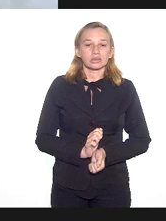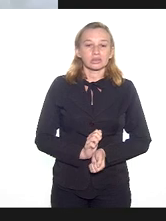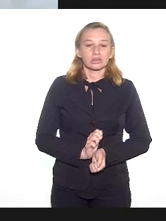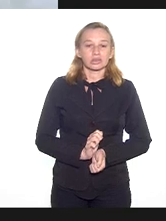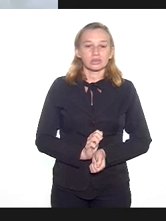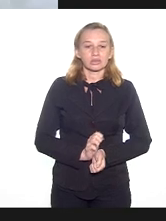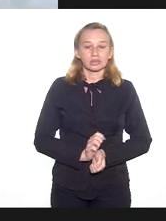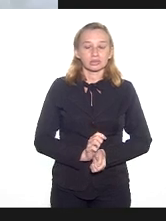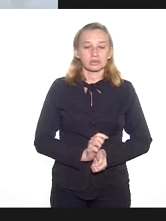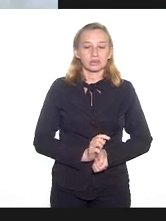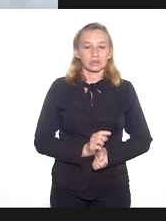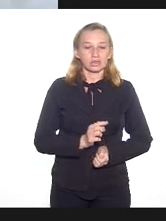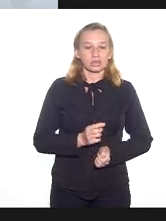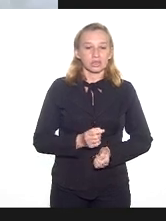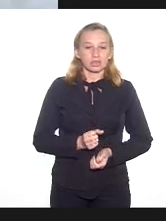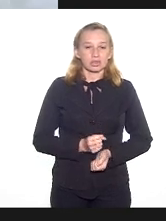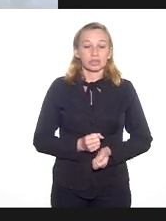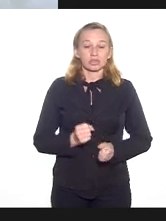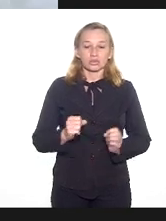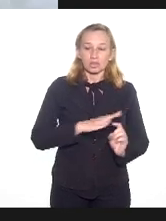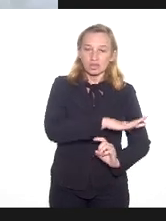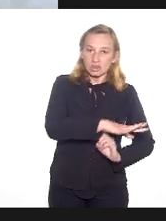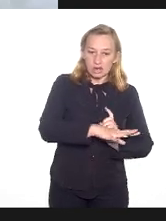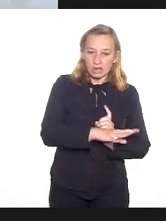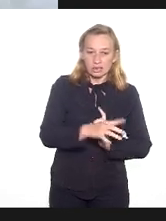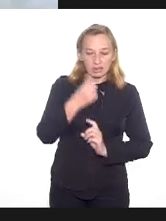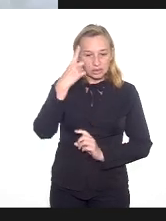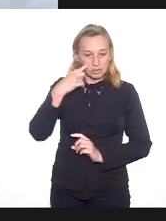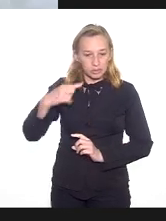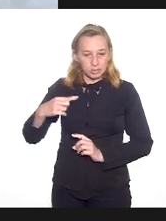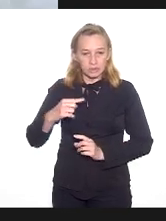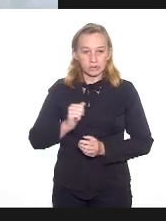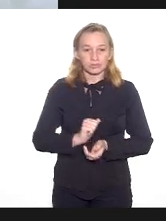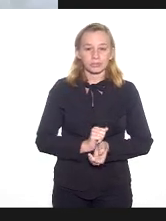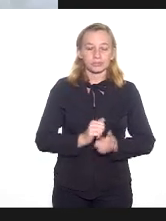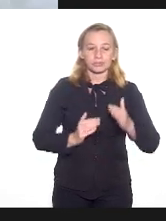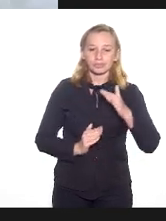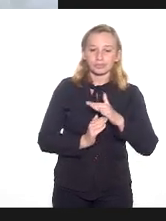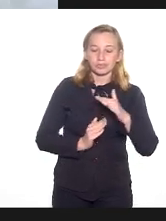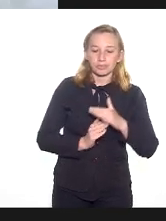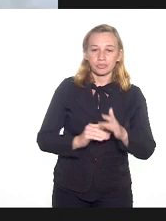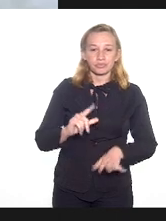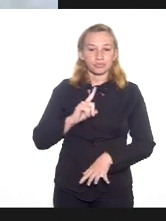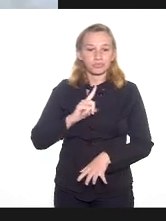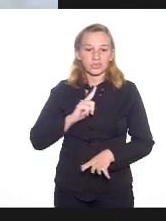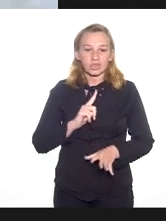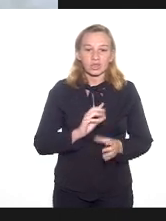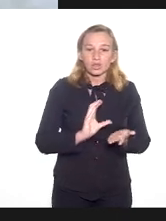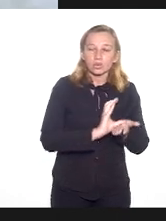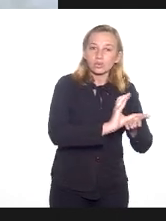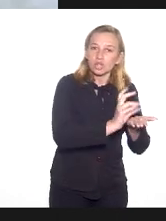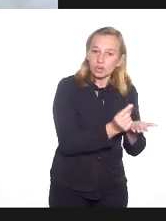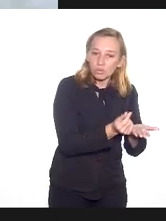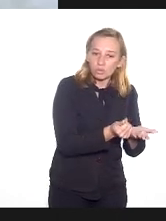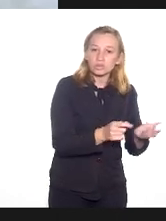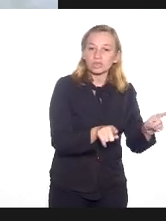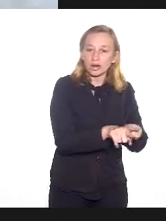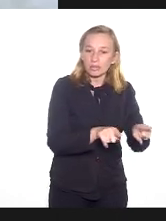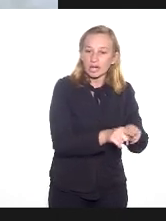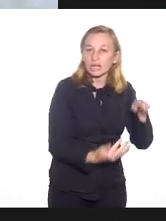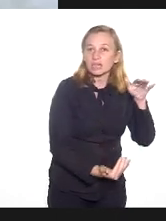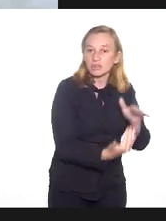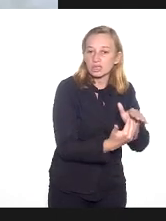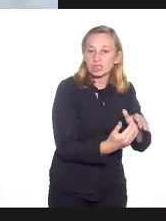demandas individuais e sociais são naturalmente ilimitados, os recursos são limitados. E